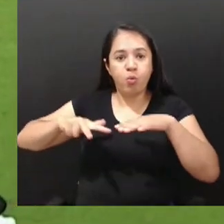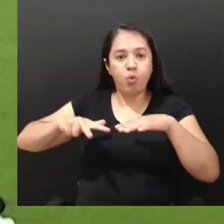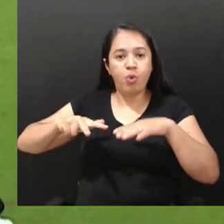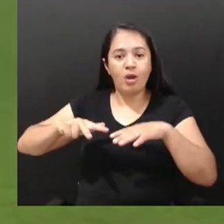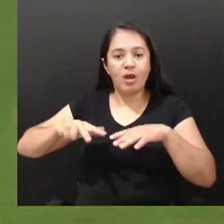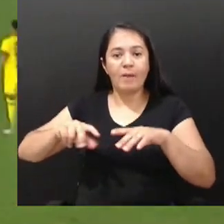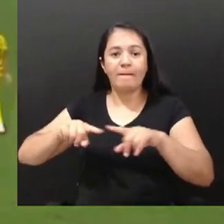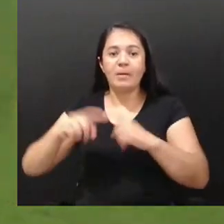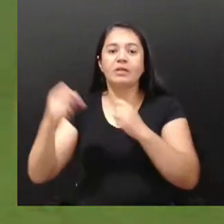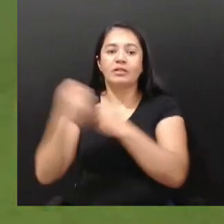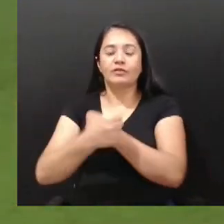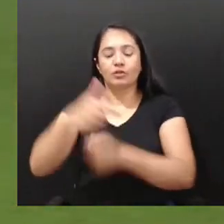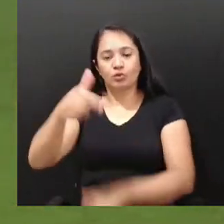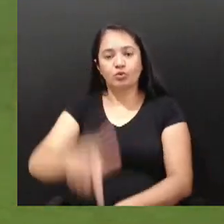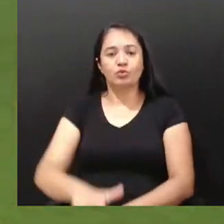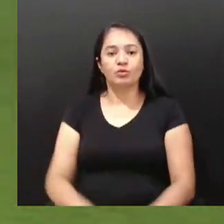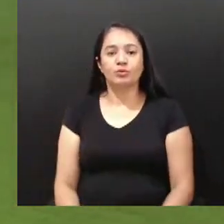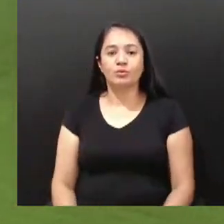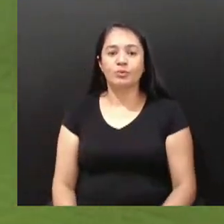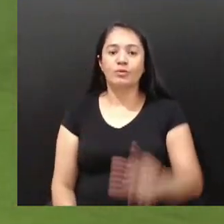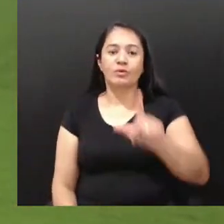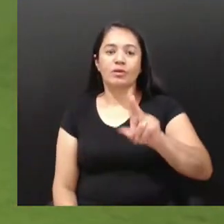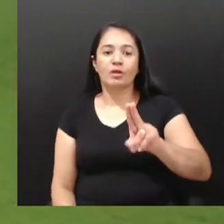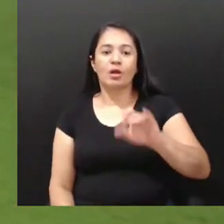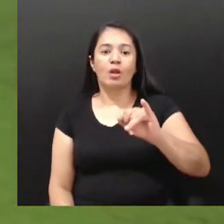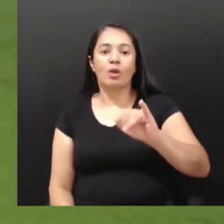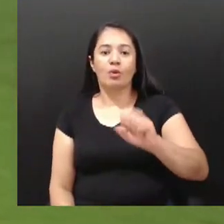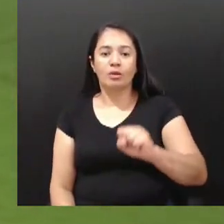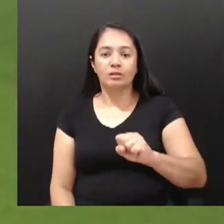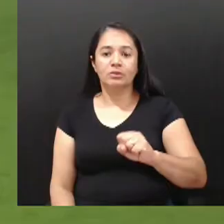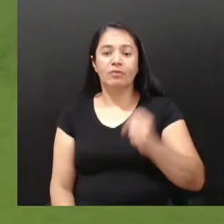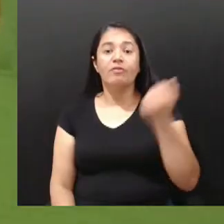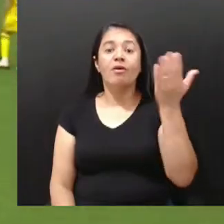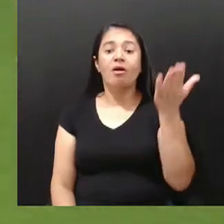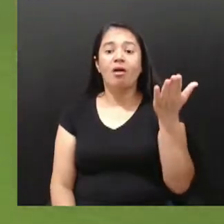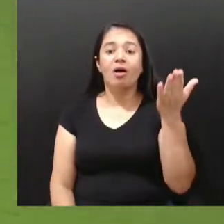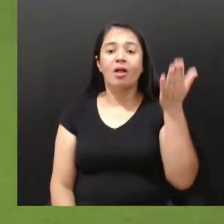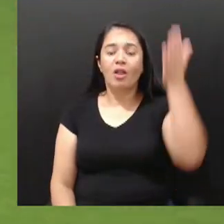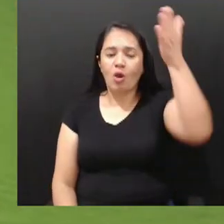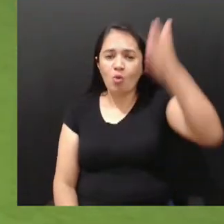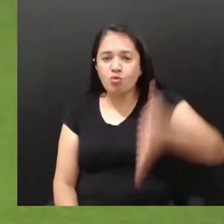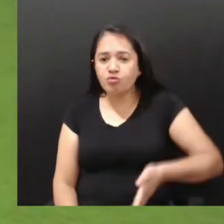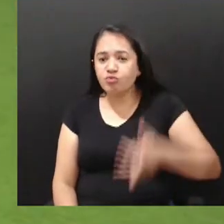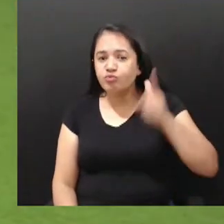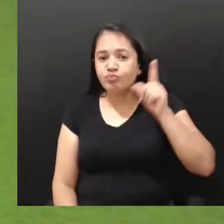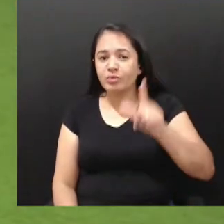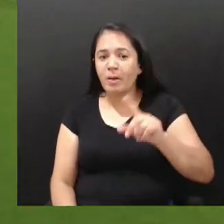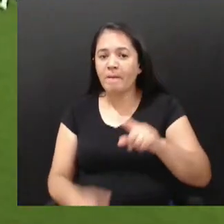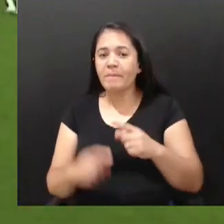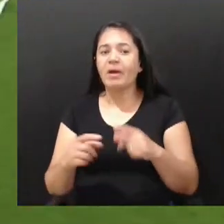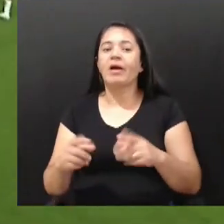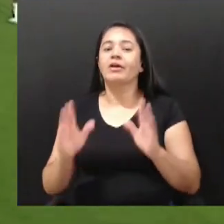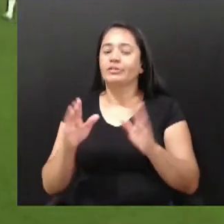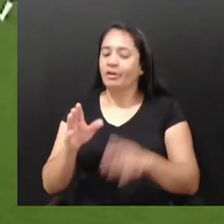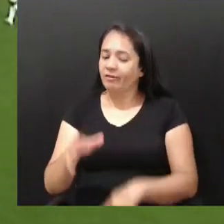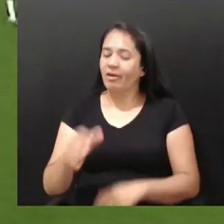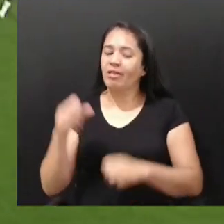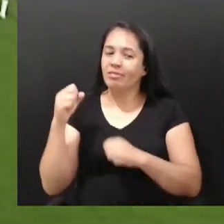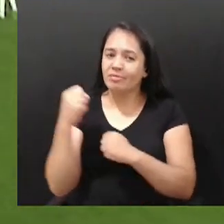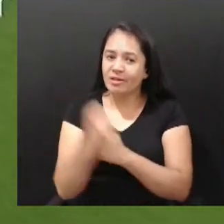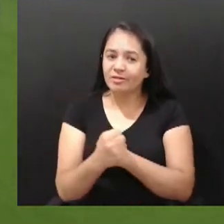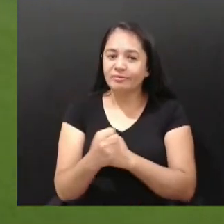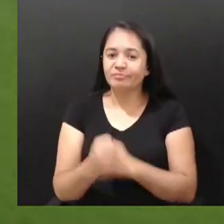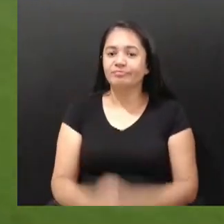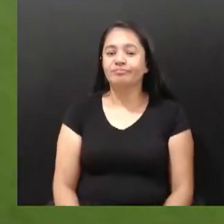uma. Luiz Felipe de fora da área acertou o cantinho, mas Nogueira estava lá. Então ficou